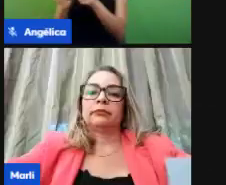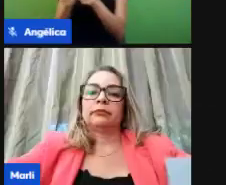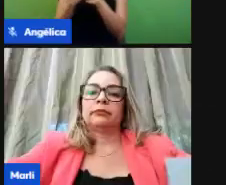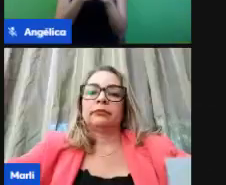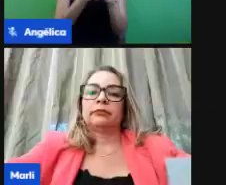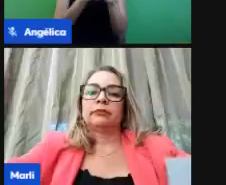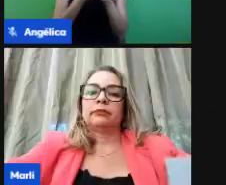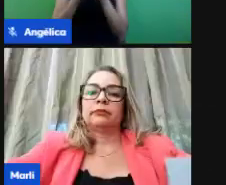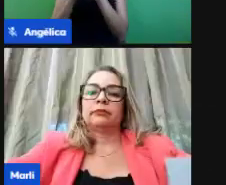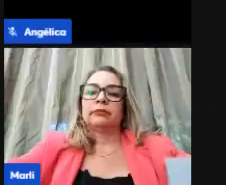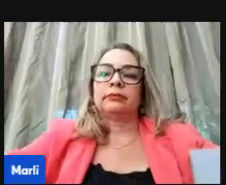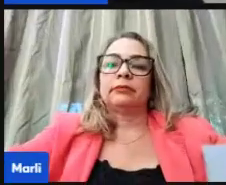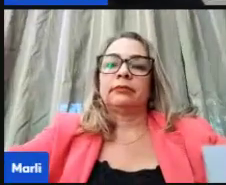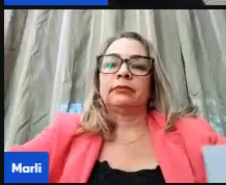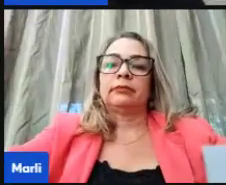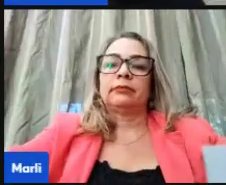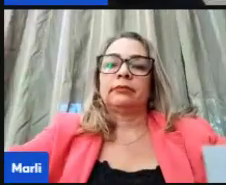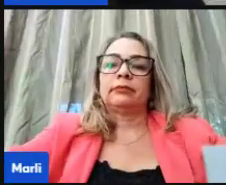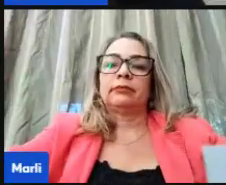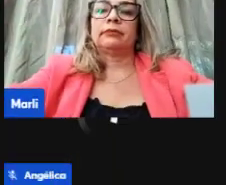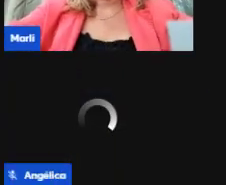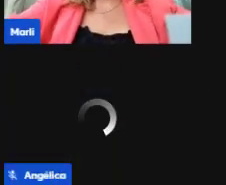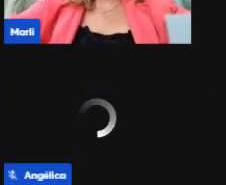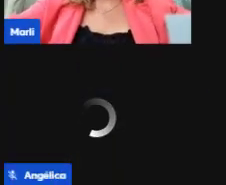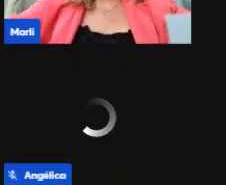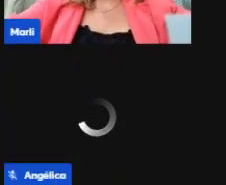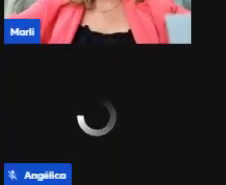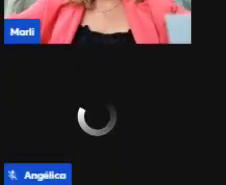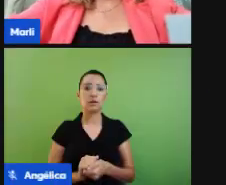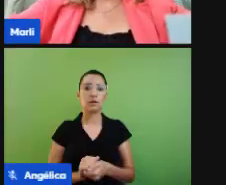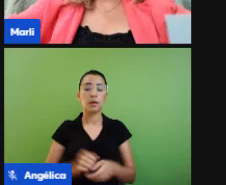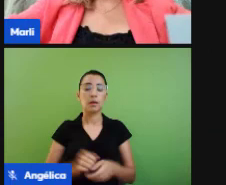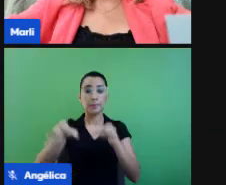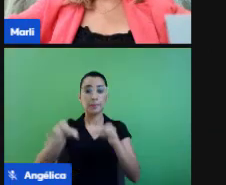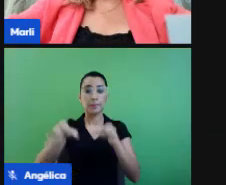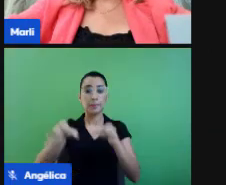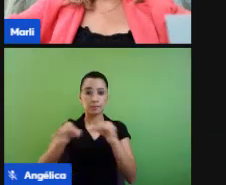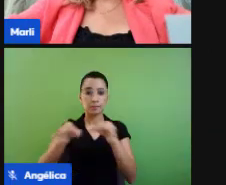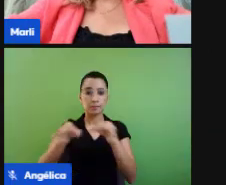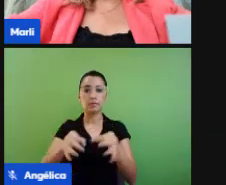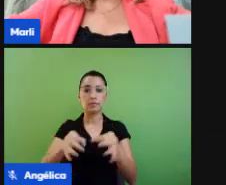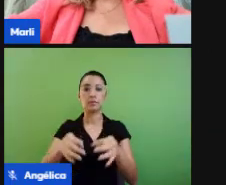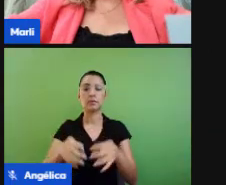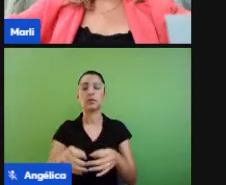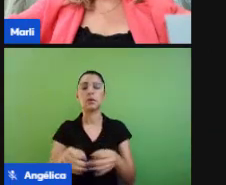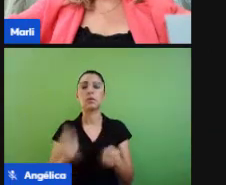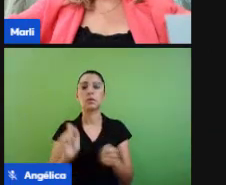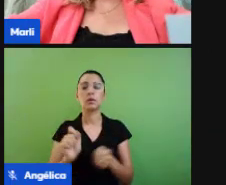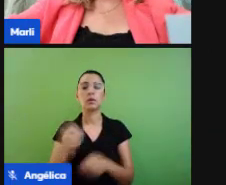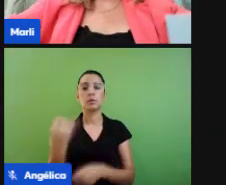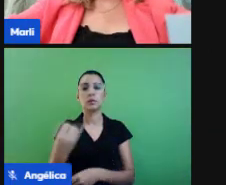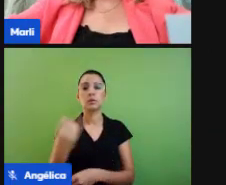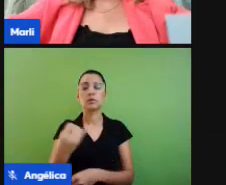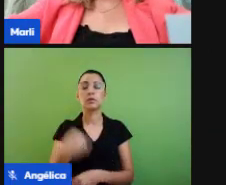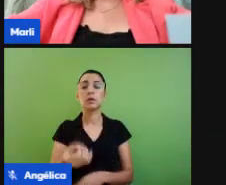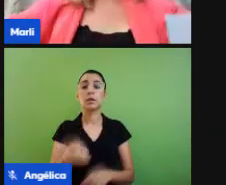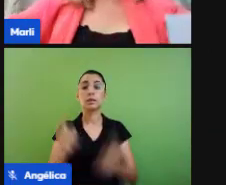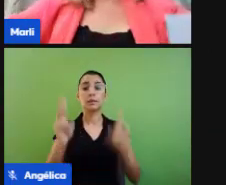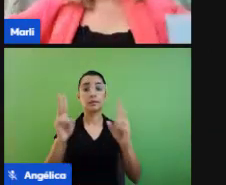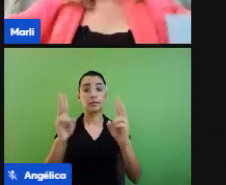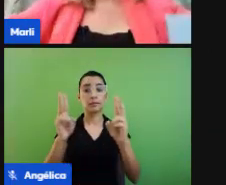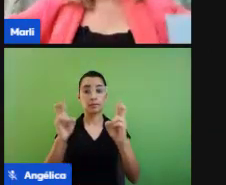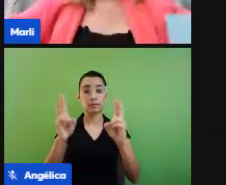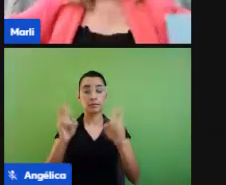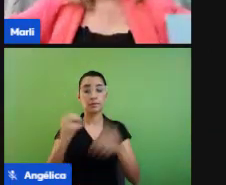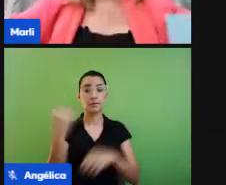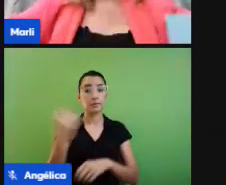Planejamento permite escolher temáticas que sejam relevantes aos alunos. Então, a partir da sondagem inicial